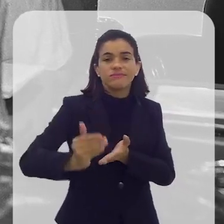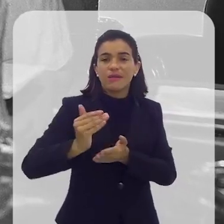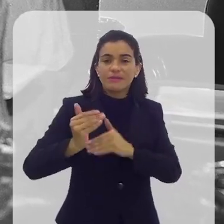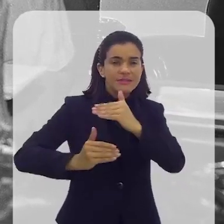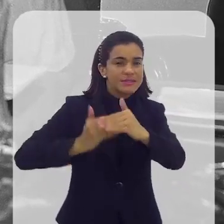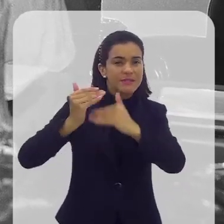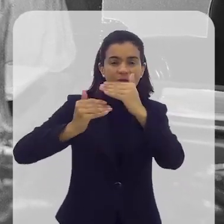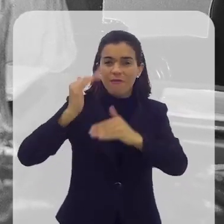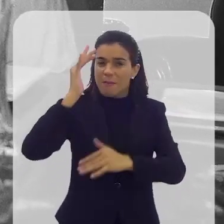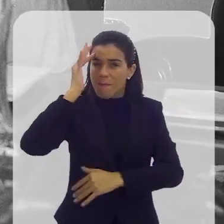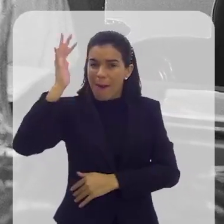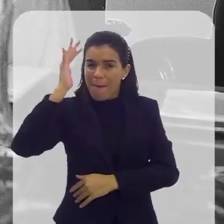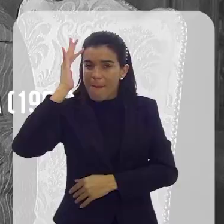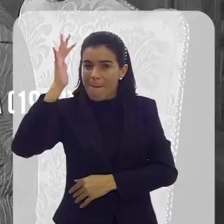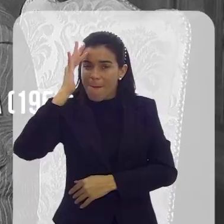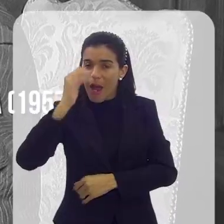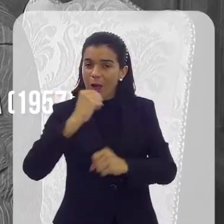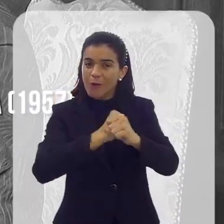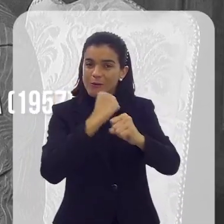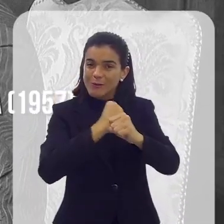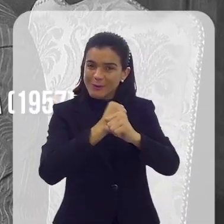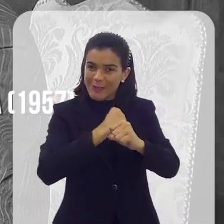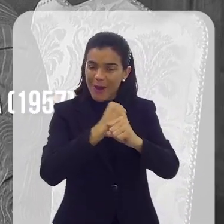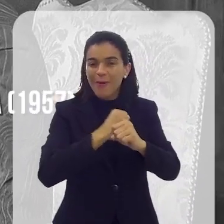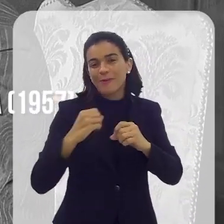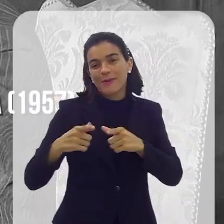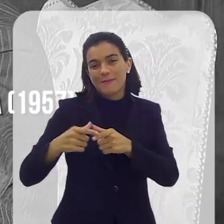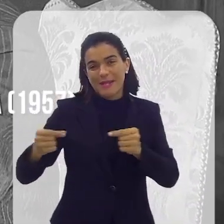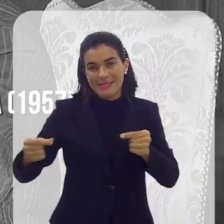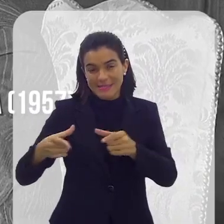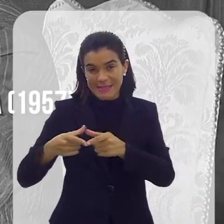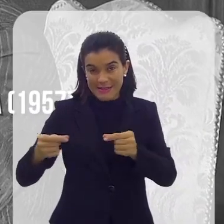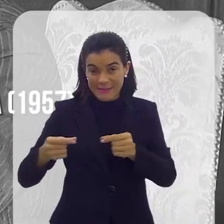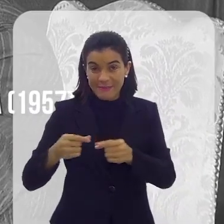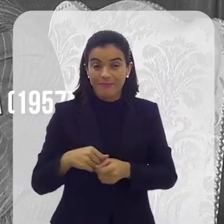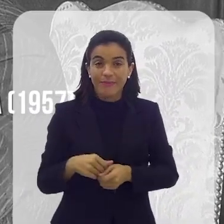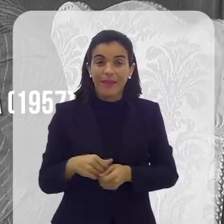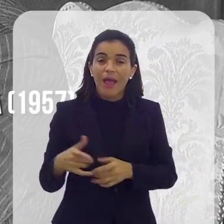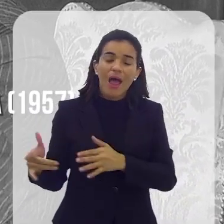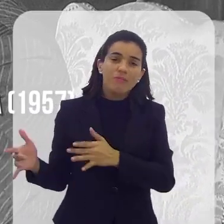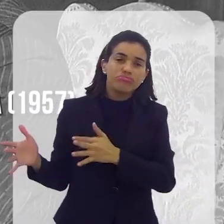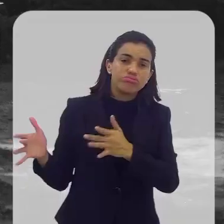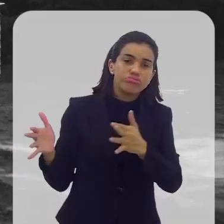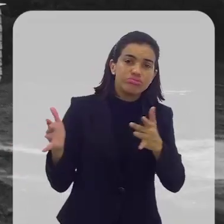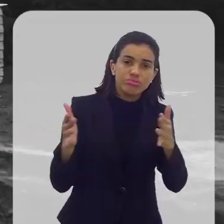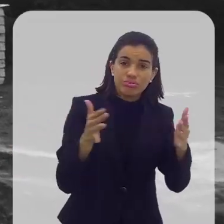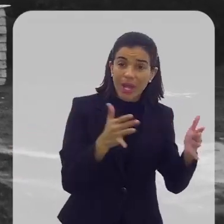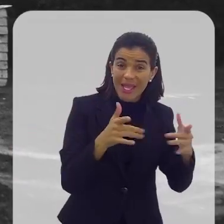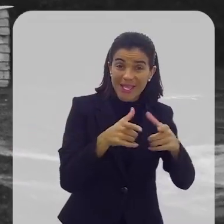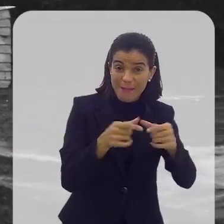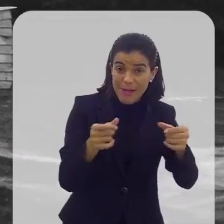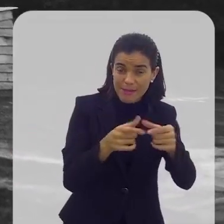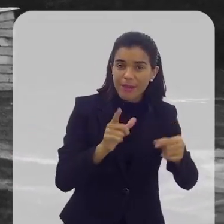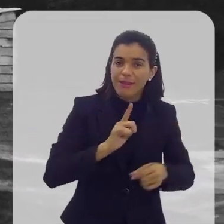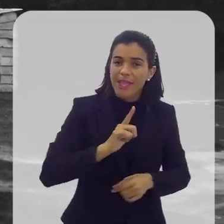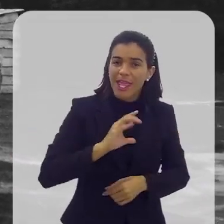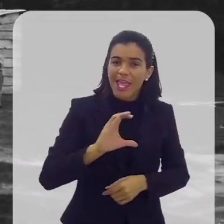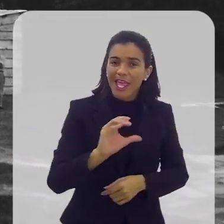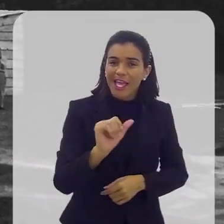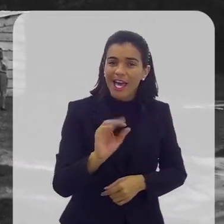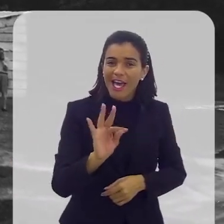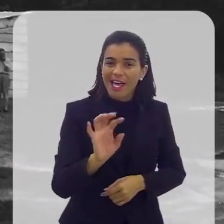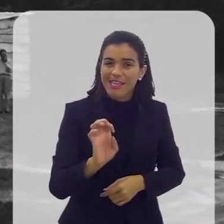ela mesma no violão, num sarau, ela executa o corta-jaca, o machixe da Chiquinha Gonzaga.